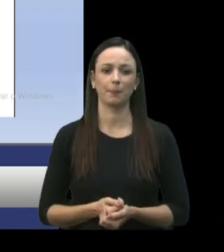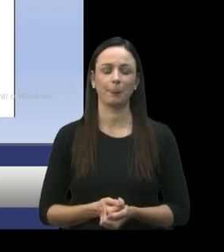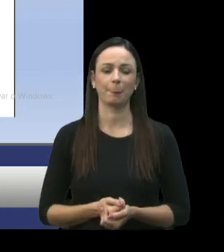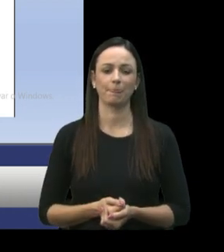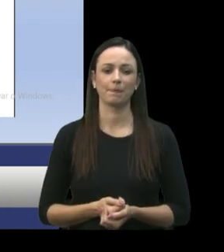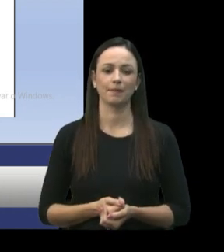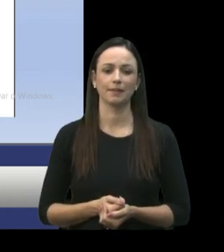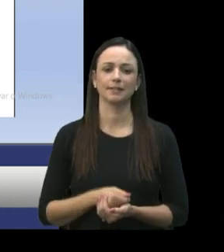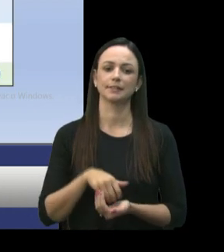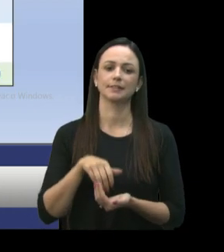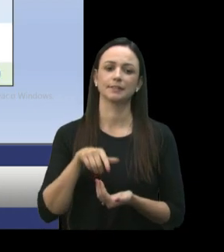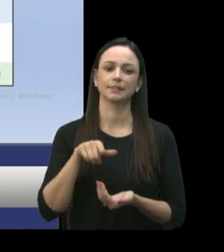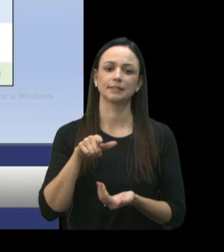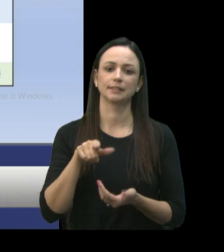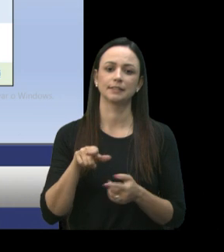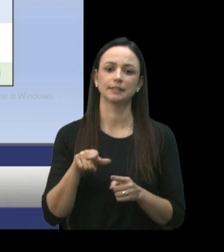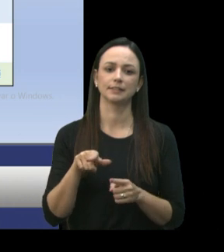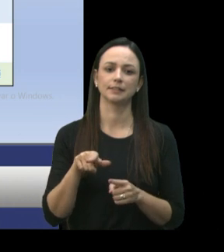E